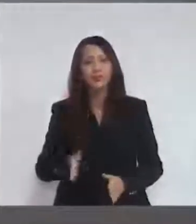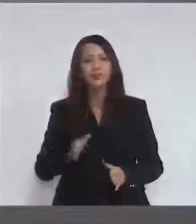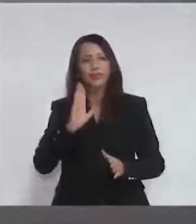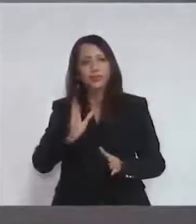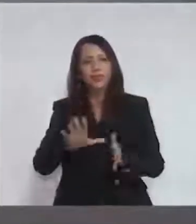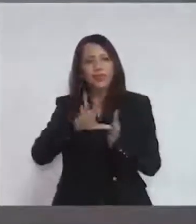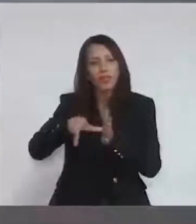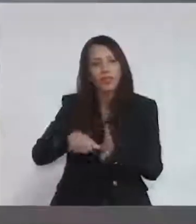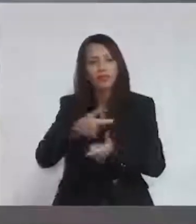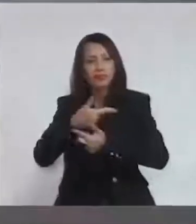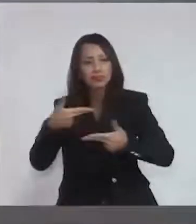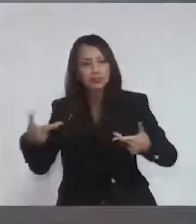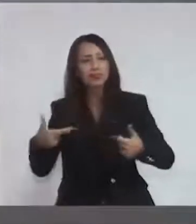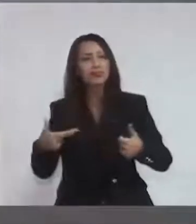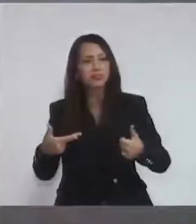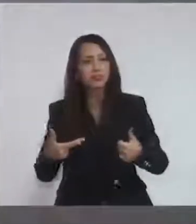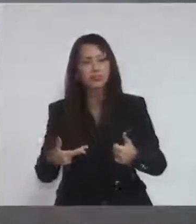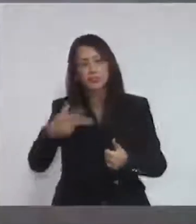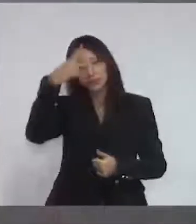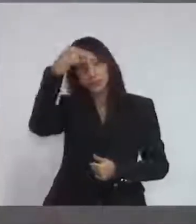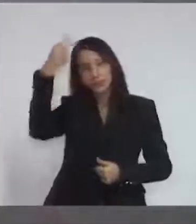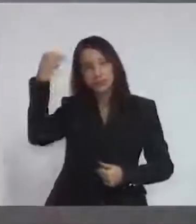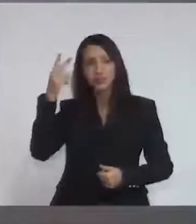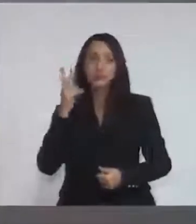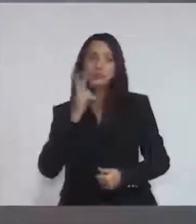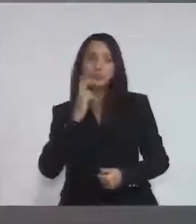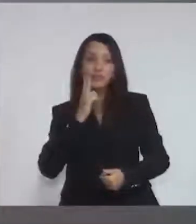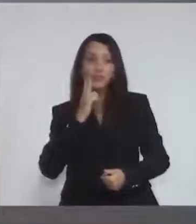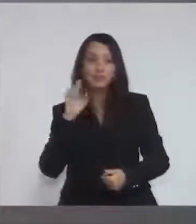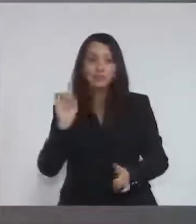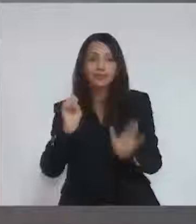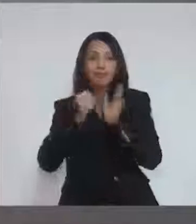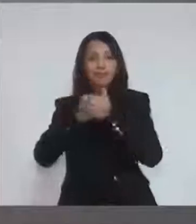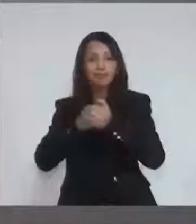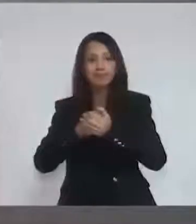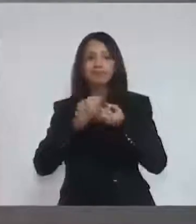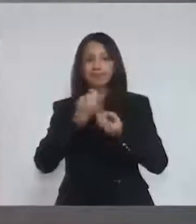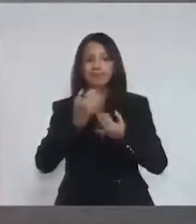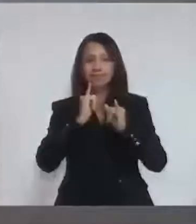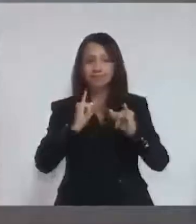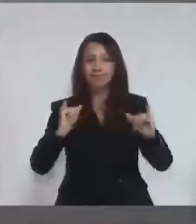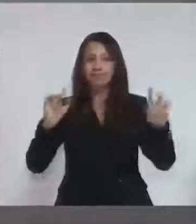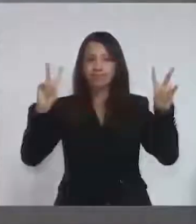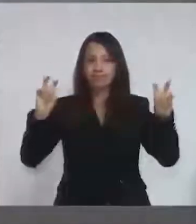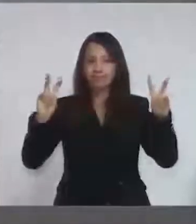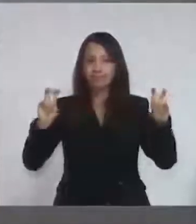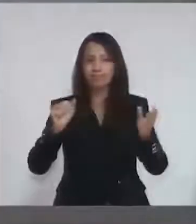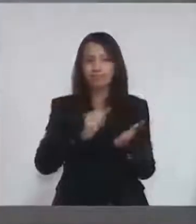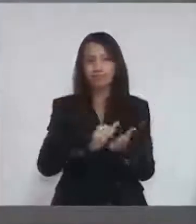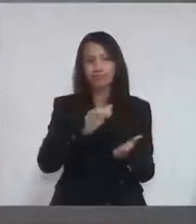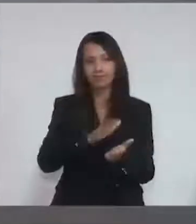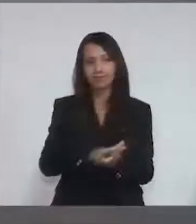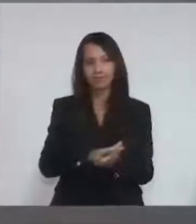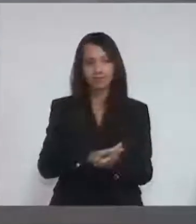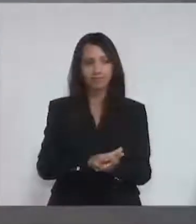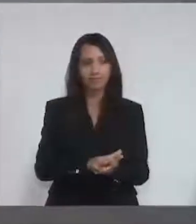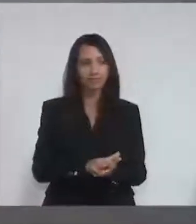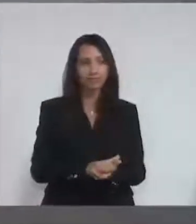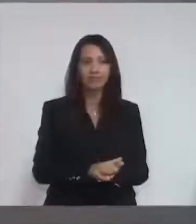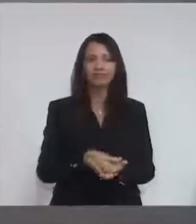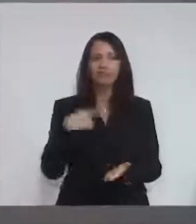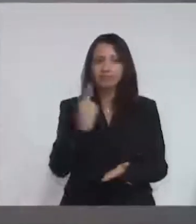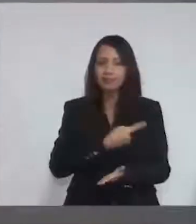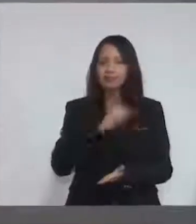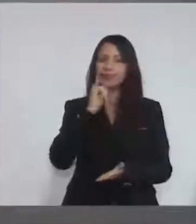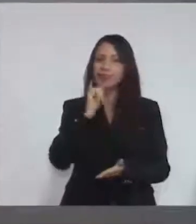tem. A Prefeitura de Vinhedo esconde os dados sobre multas. E quando a gente faz